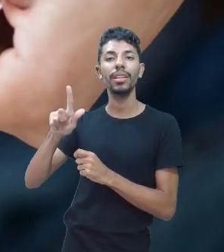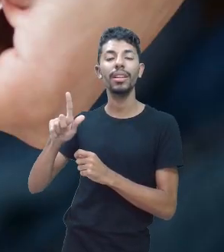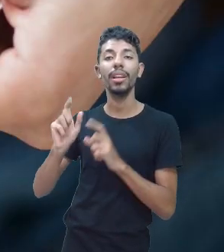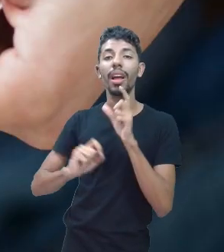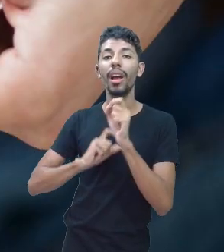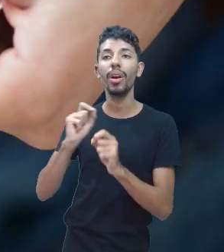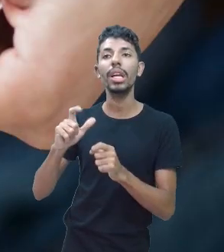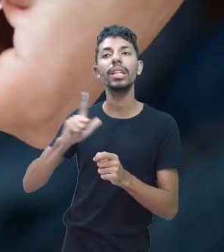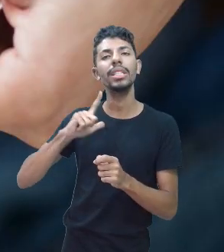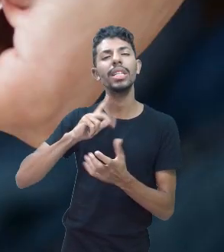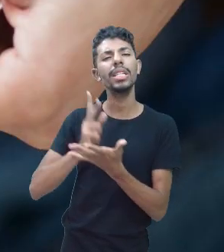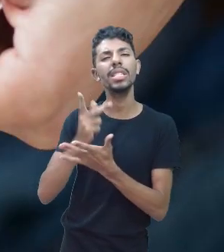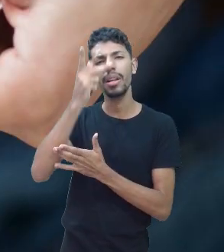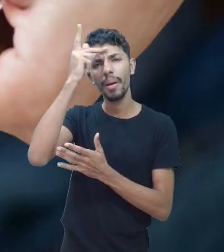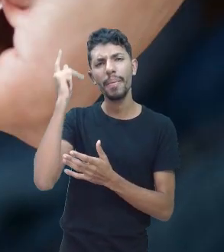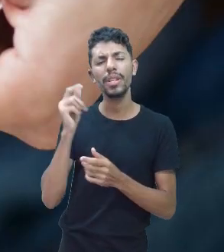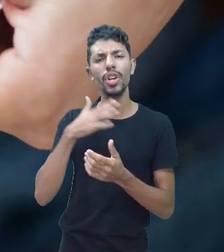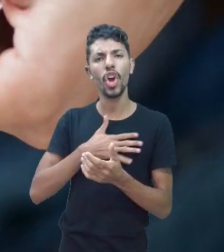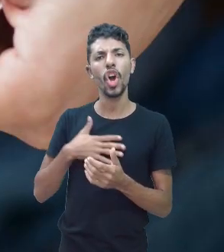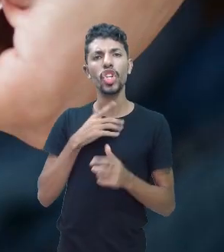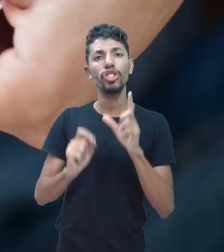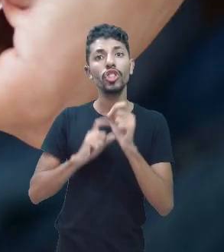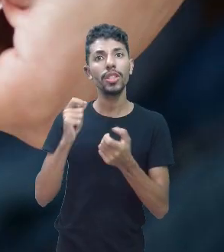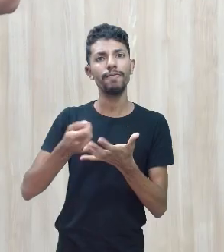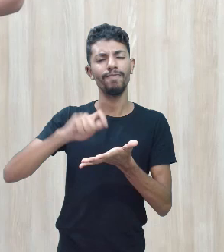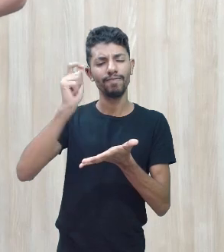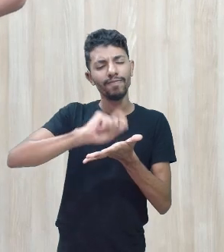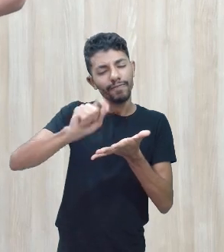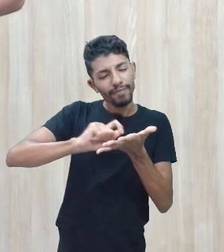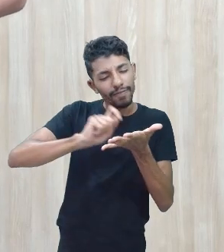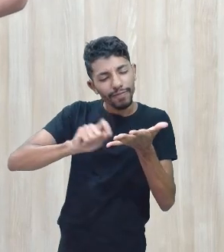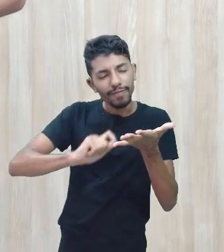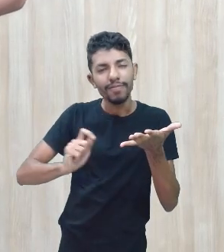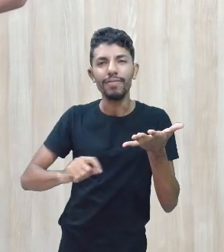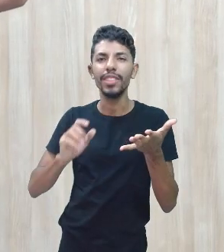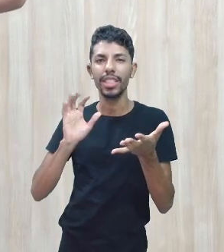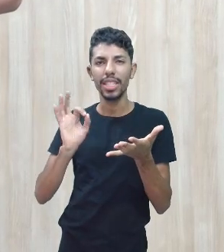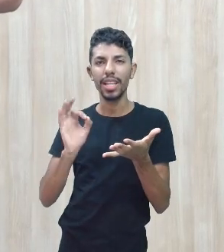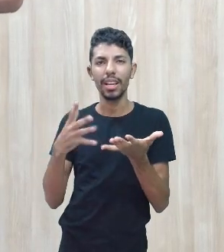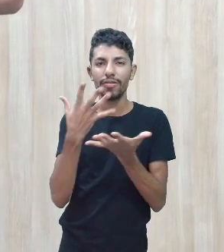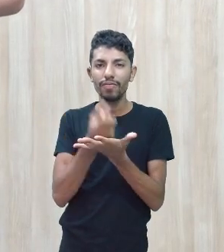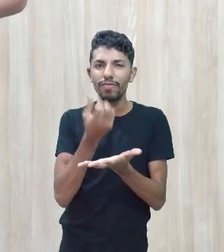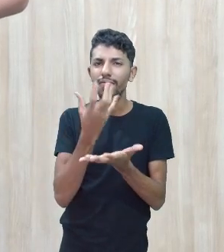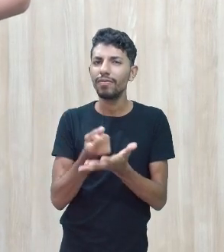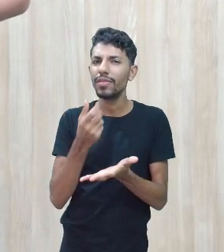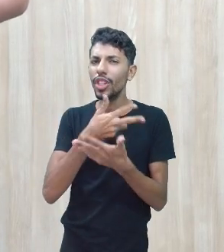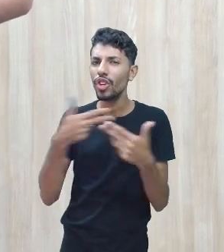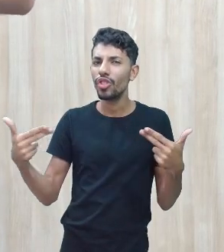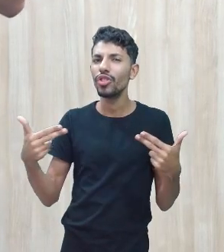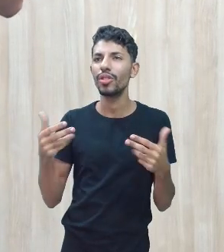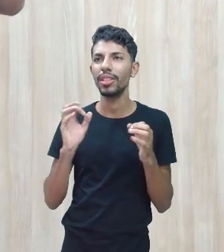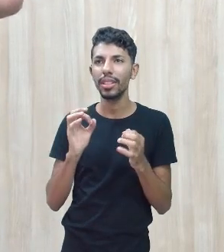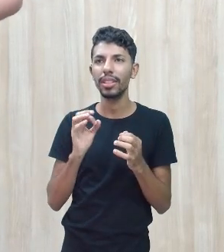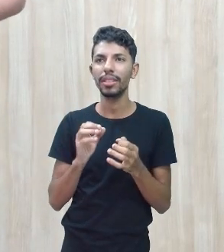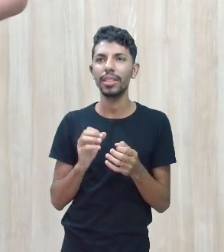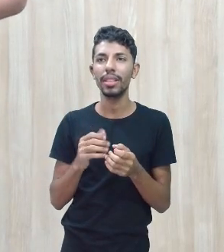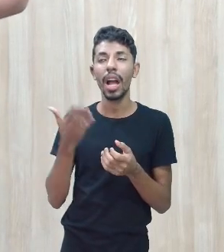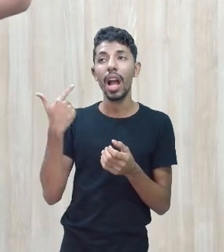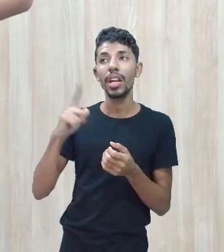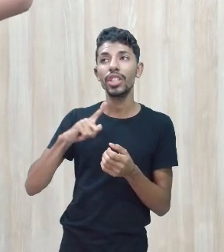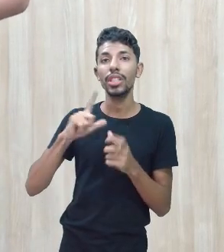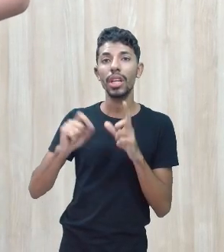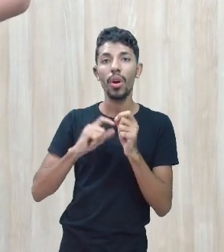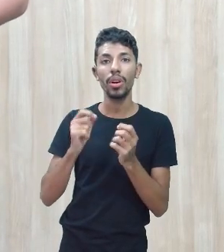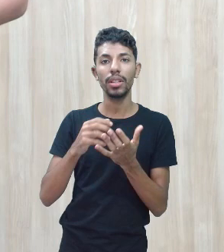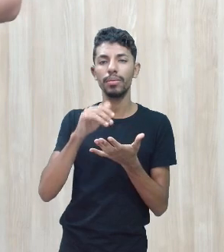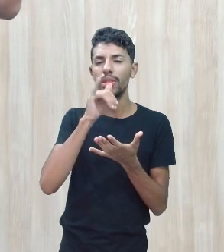também de estar escrevendo, né, registrando as coisas. Antes tinha muito mais diário, né? Você